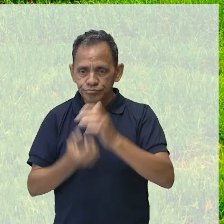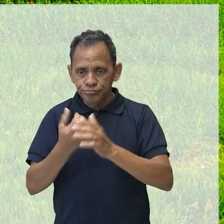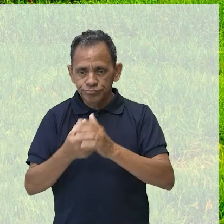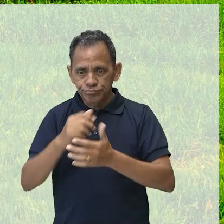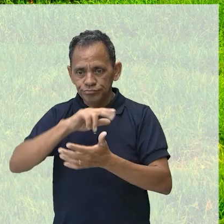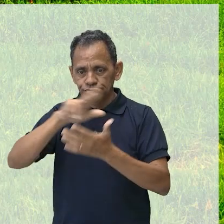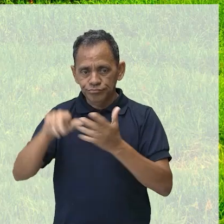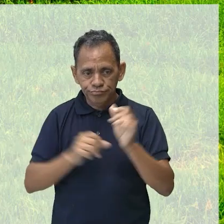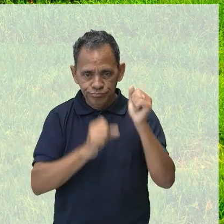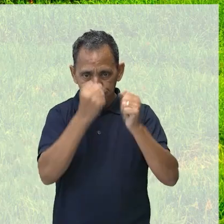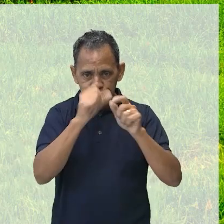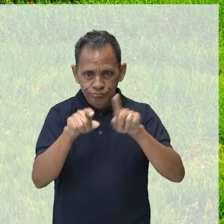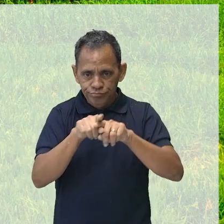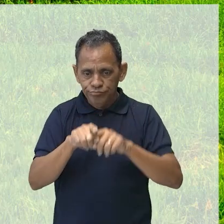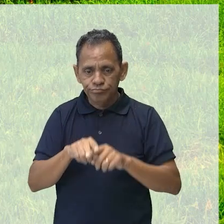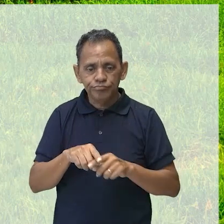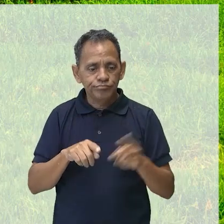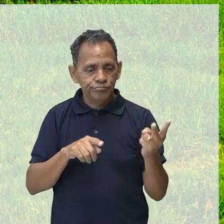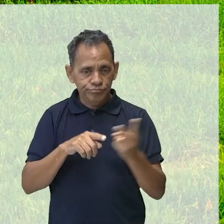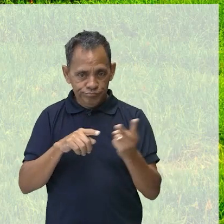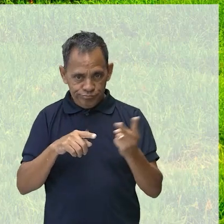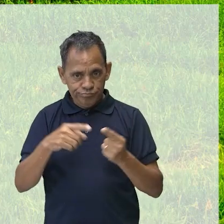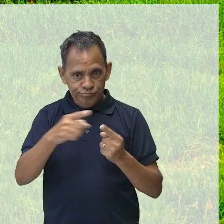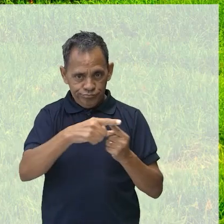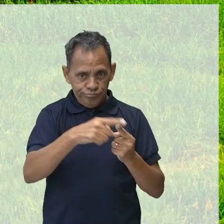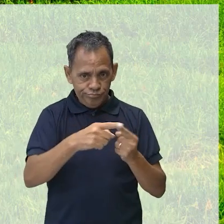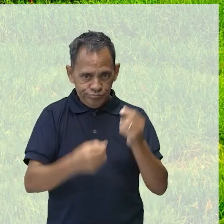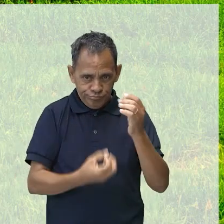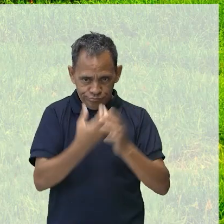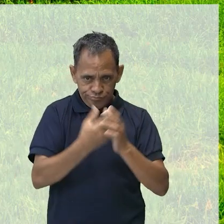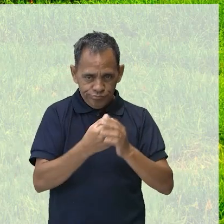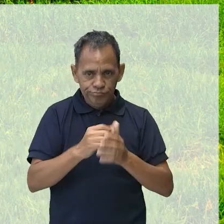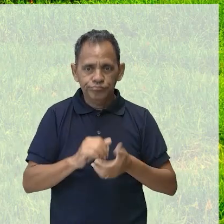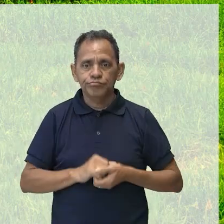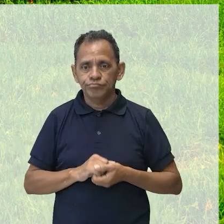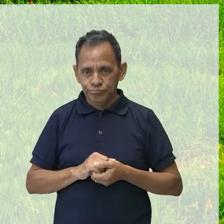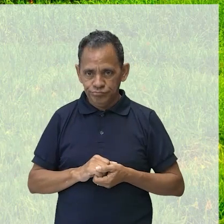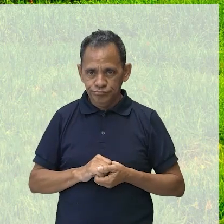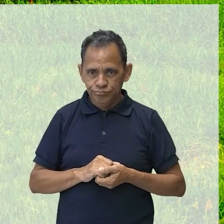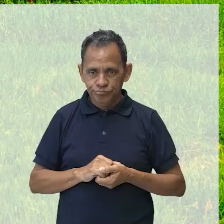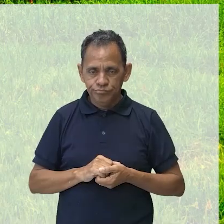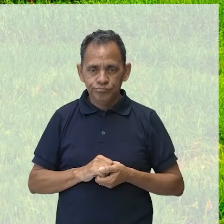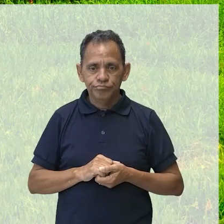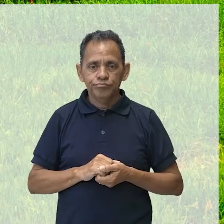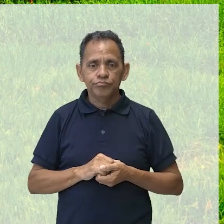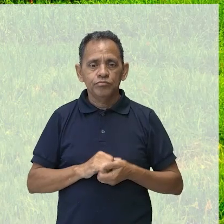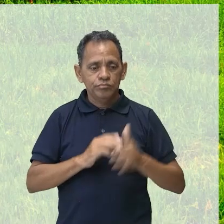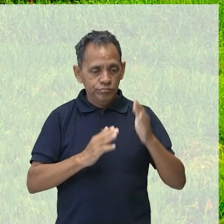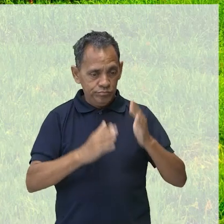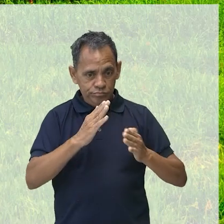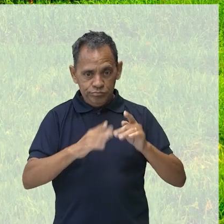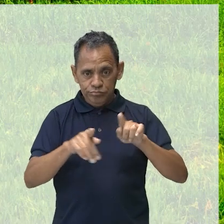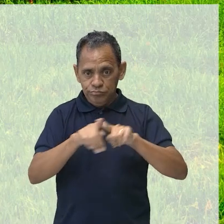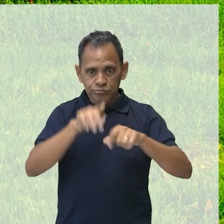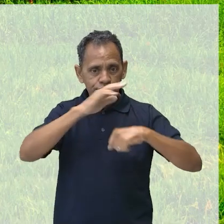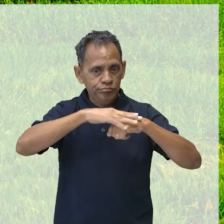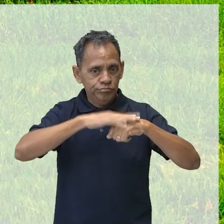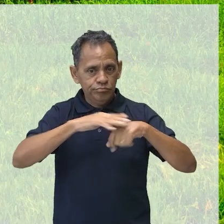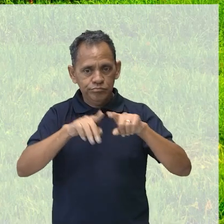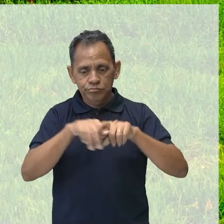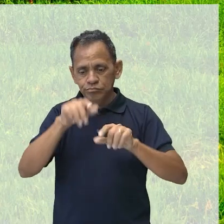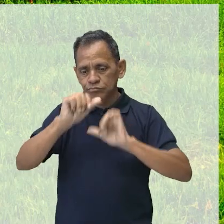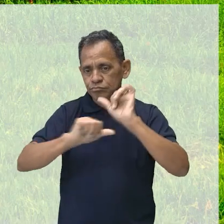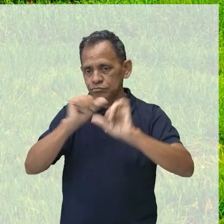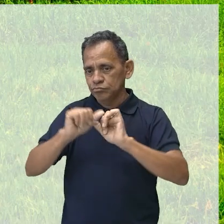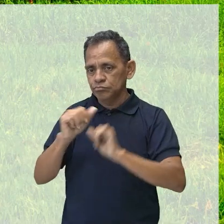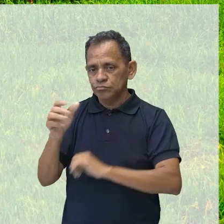da automatização e da robotização, gente, dessa parte da robótica, a gente também vai estudar sobre essas mudanças na técnica, né, e